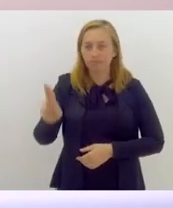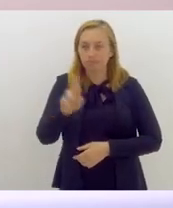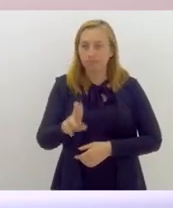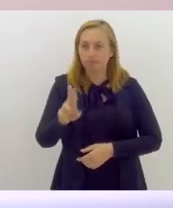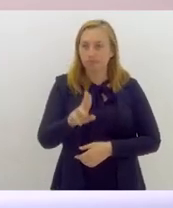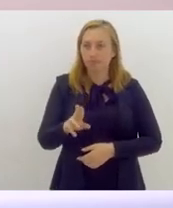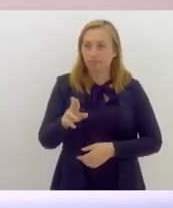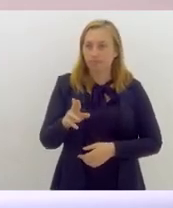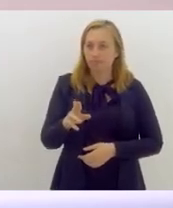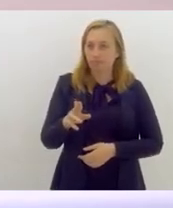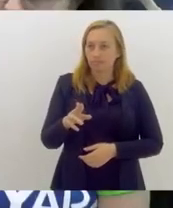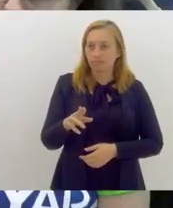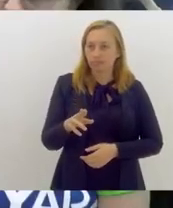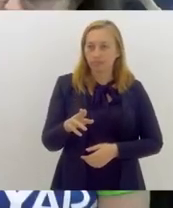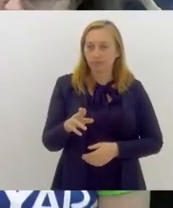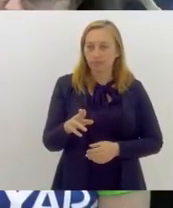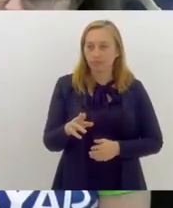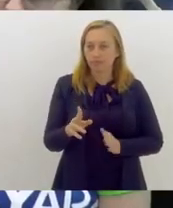estudioso dessa matéria